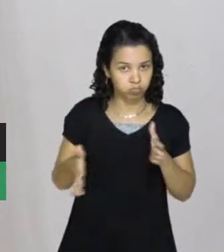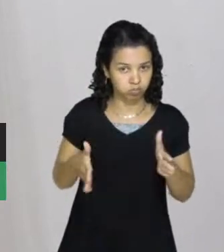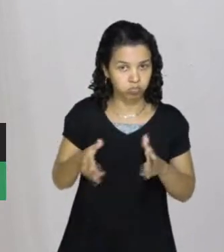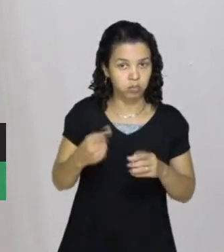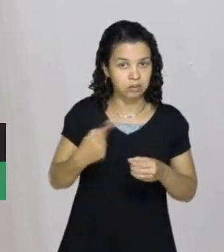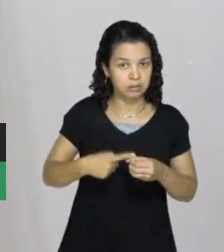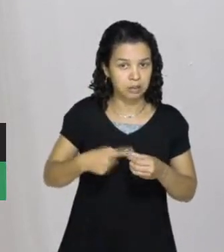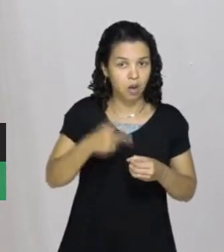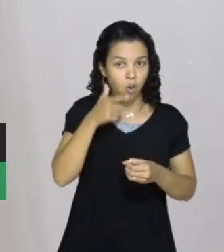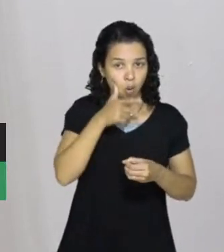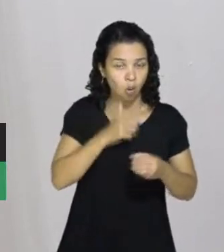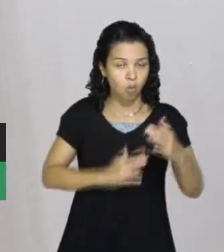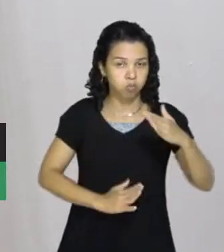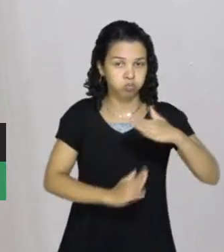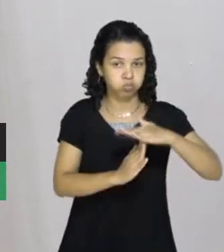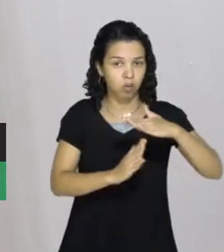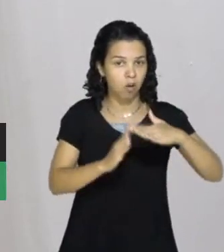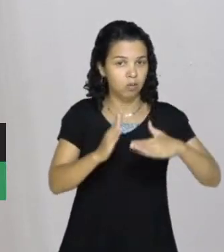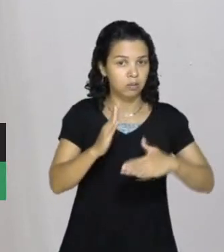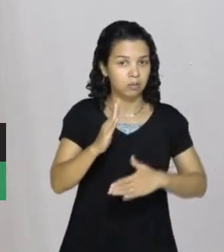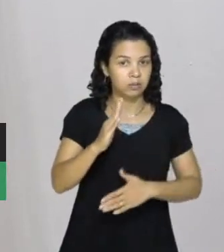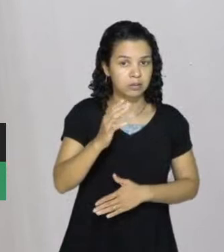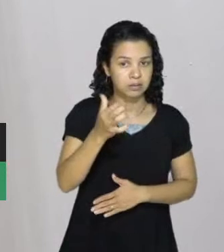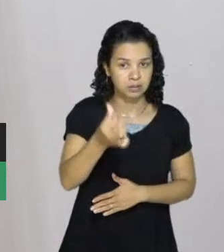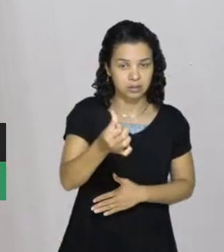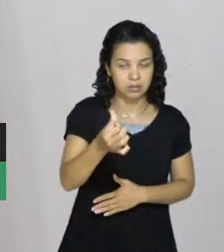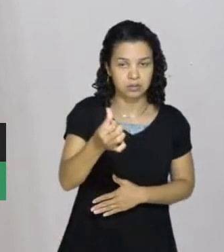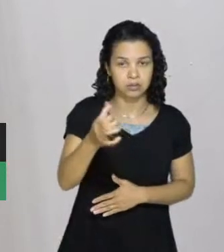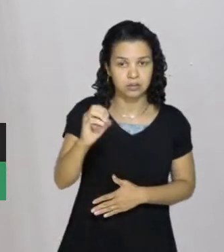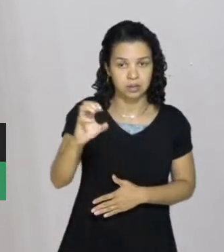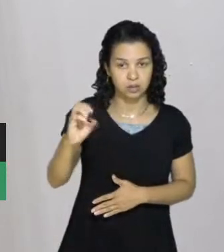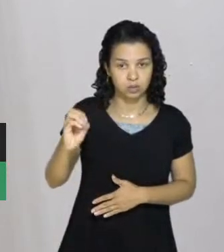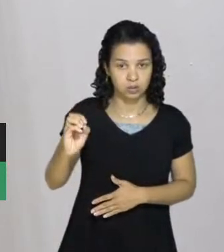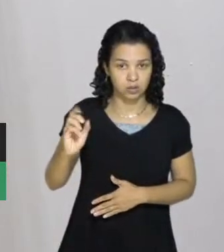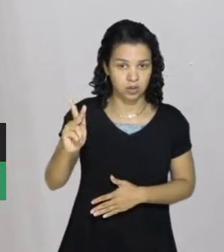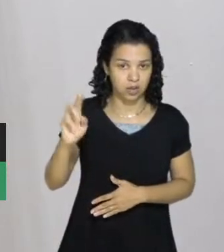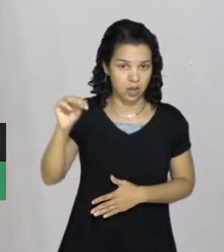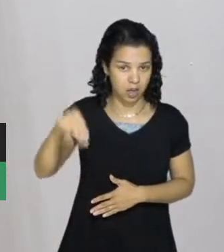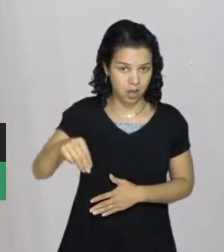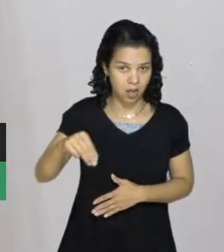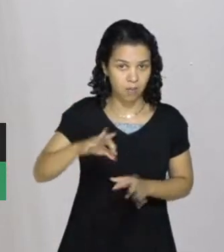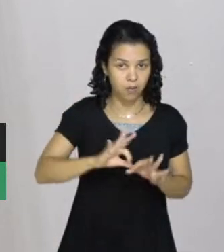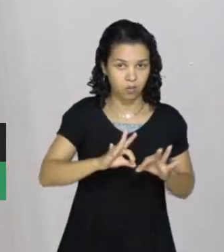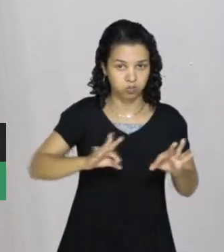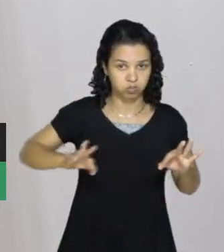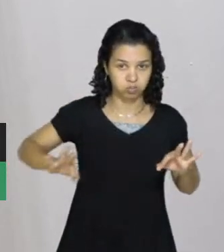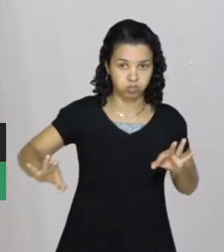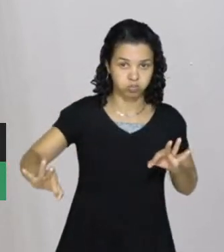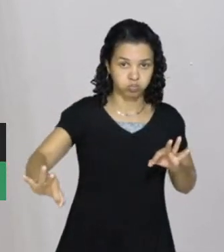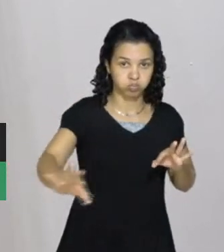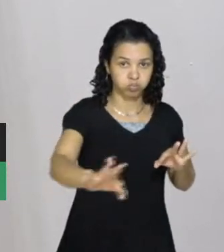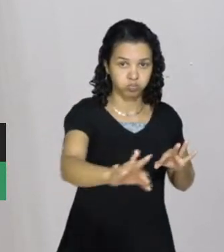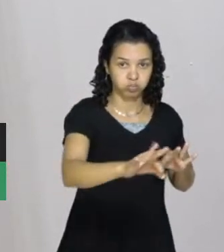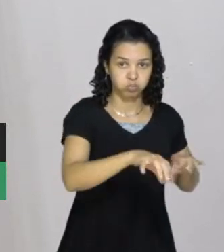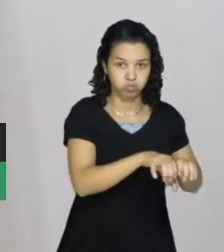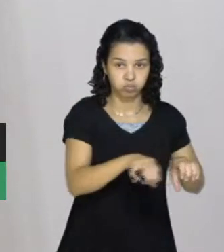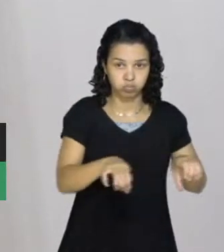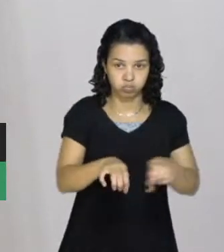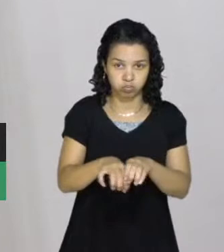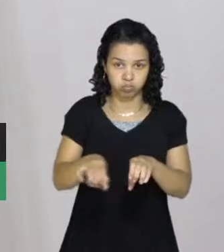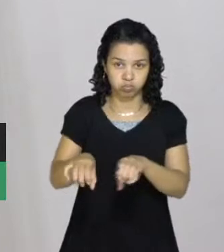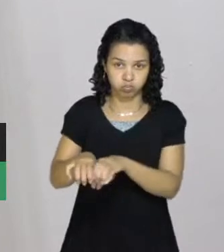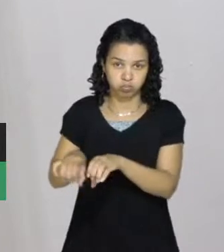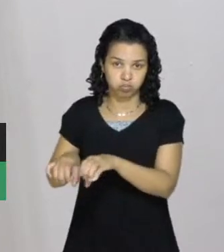650 quilômetros de rede de esgoto. eu comemoro esses números